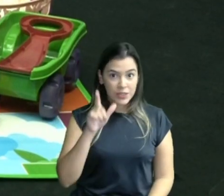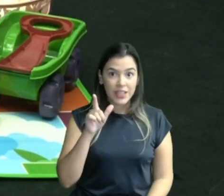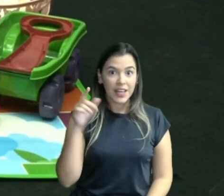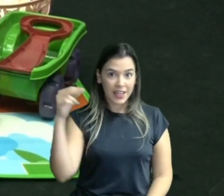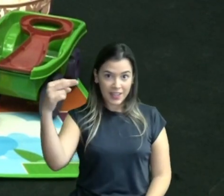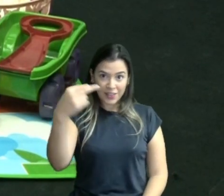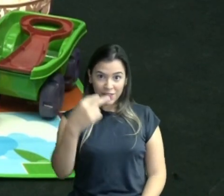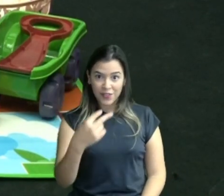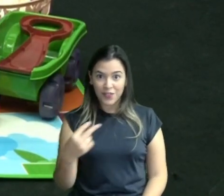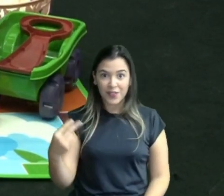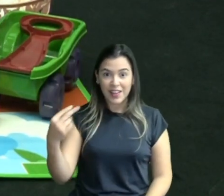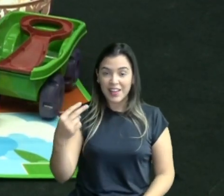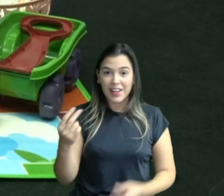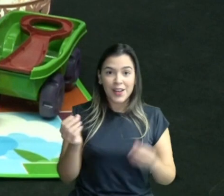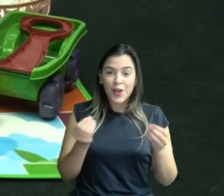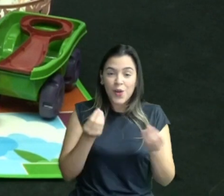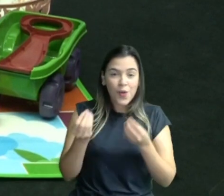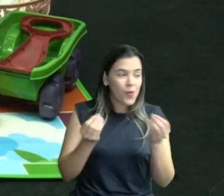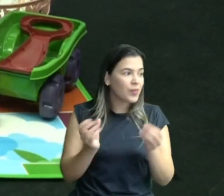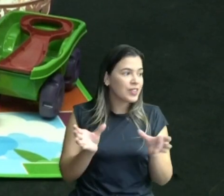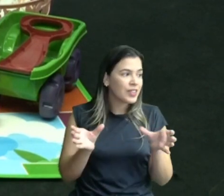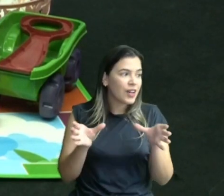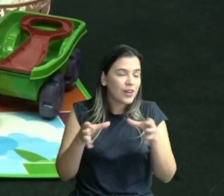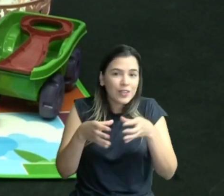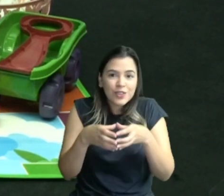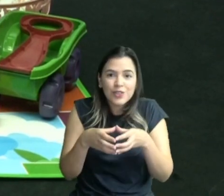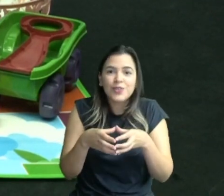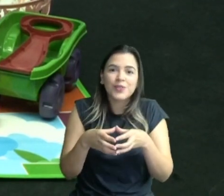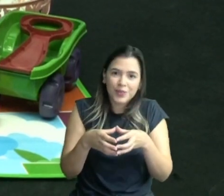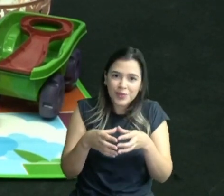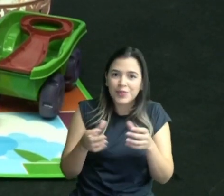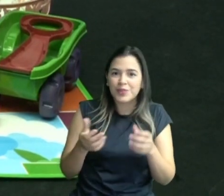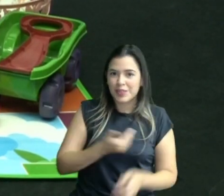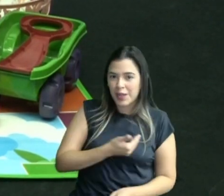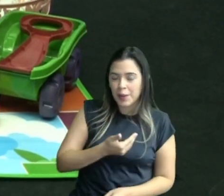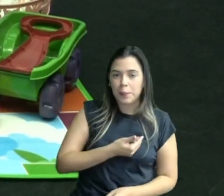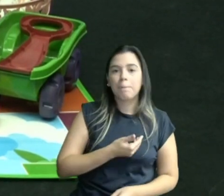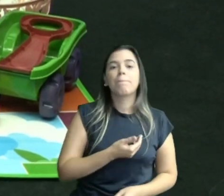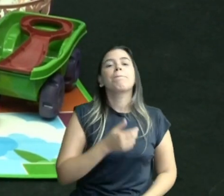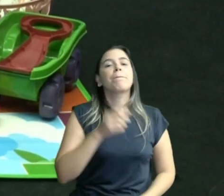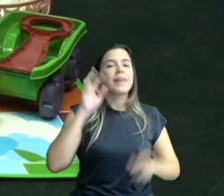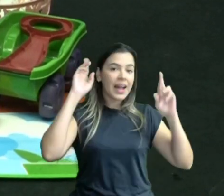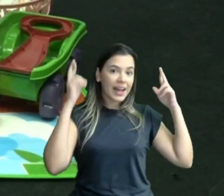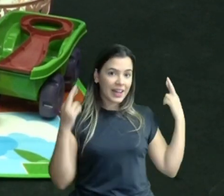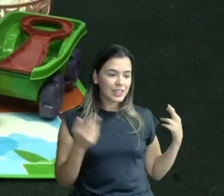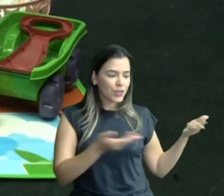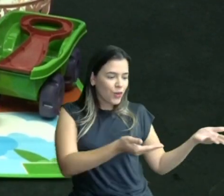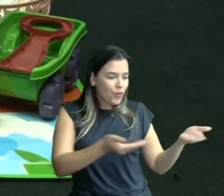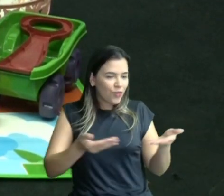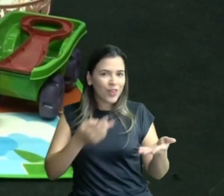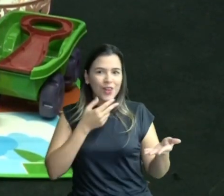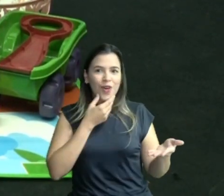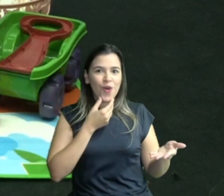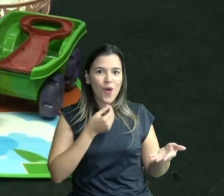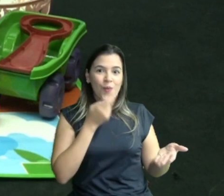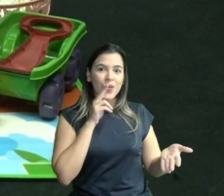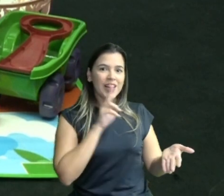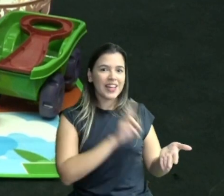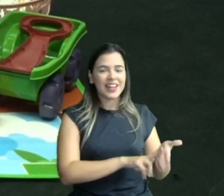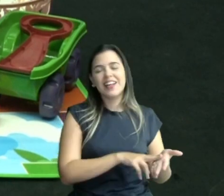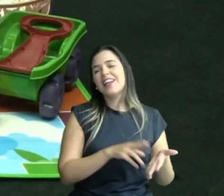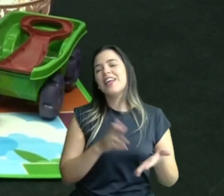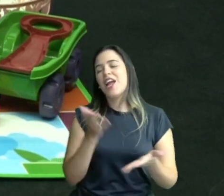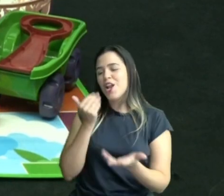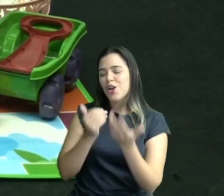ver como está todos os convidados coisa linda a caixinhas convidou o carteiro para festinha e o carteiro